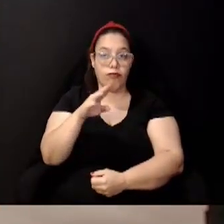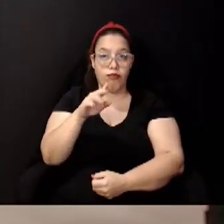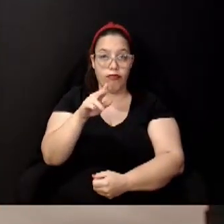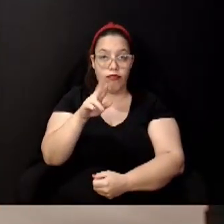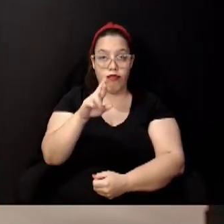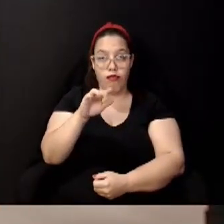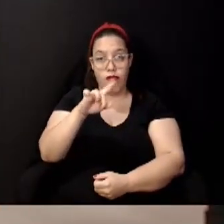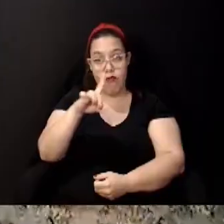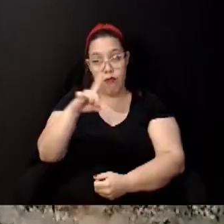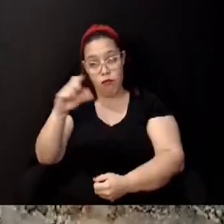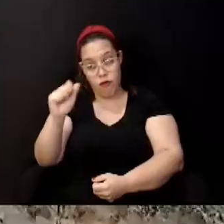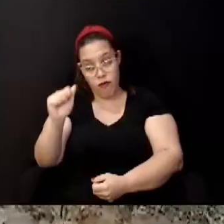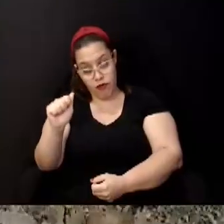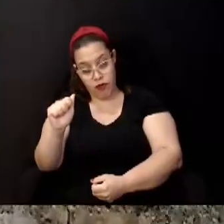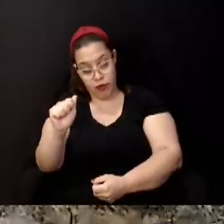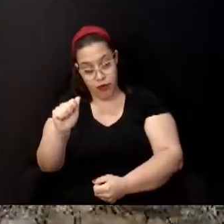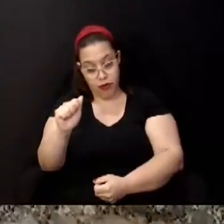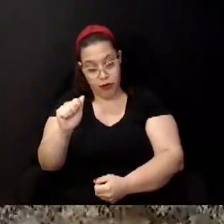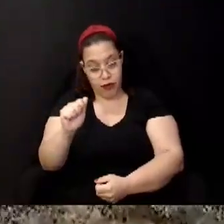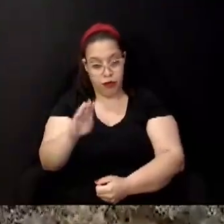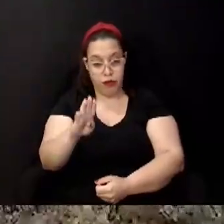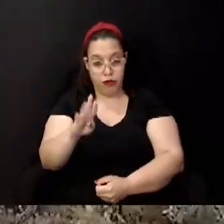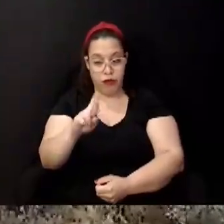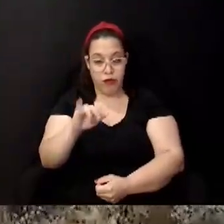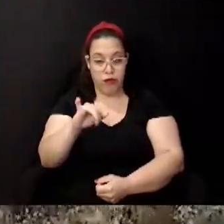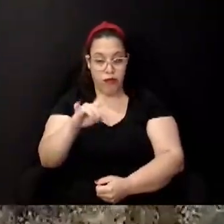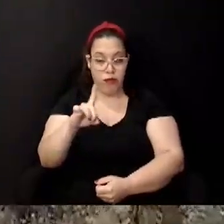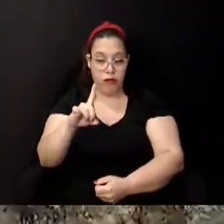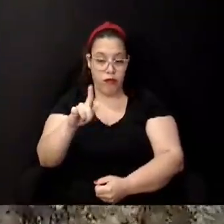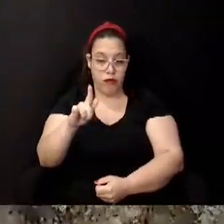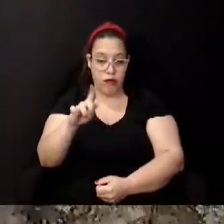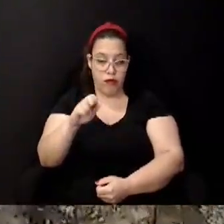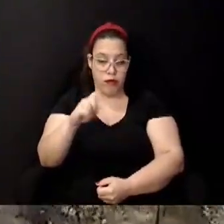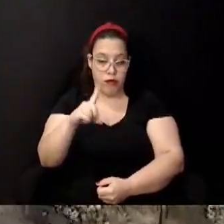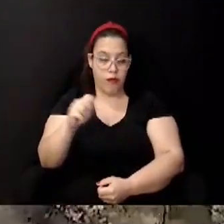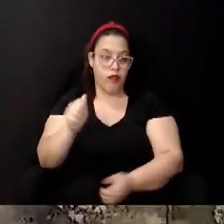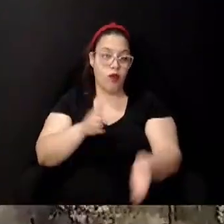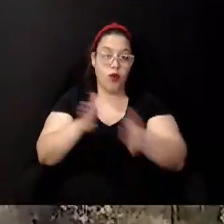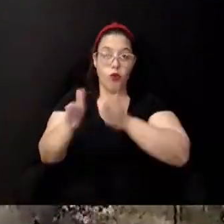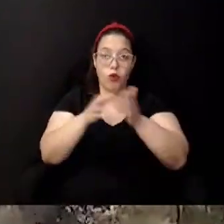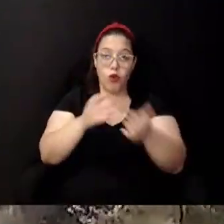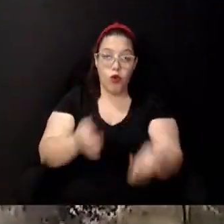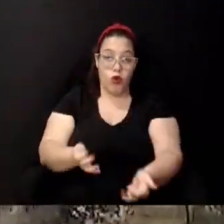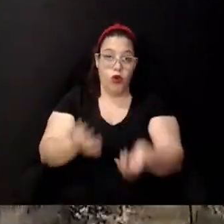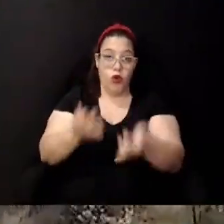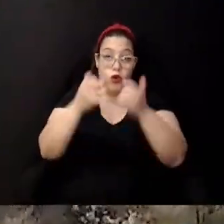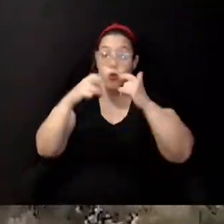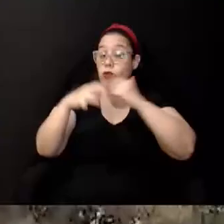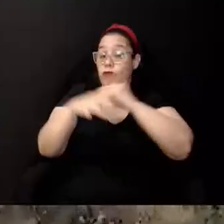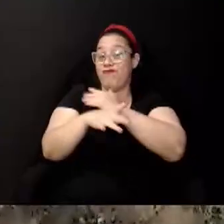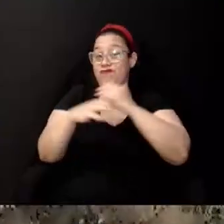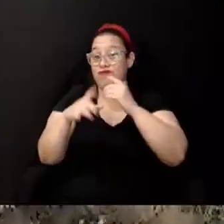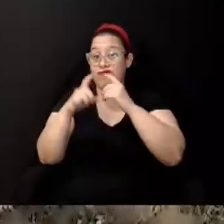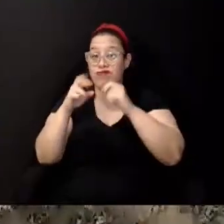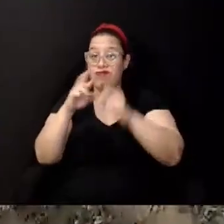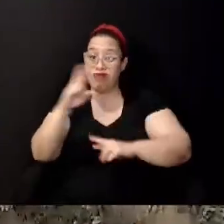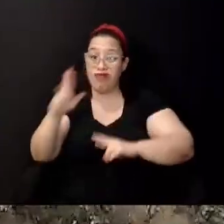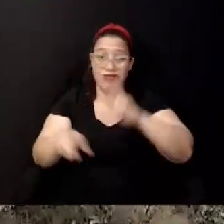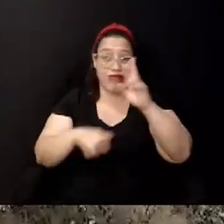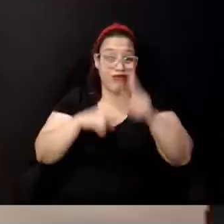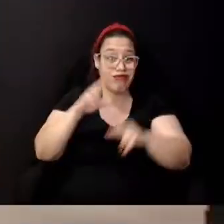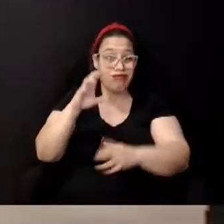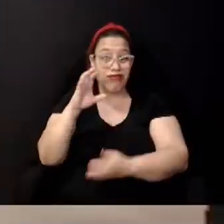aos incêndios florestais. A vereadora lembrou de que o acesso aos incêndios urbanos são muito diferentes dos que acontecem nas